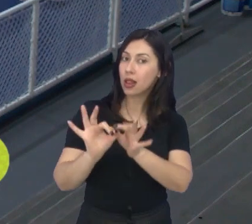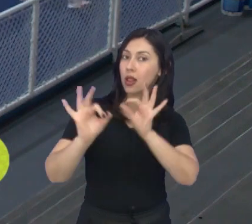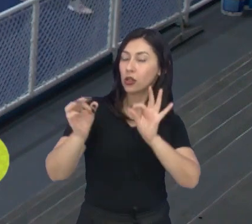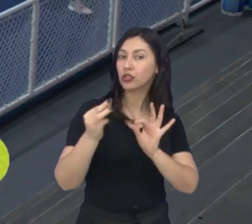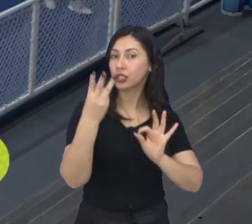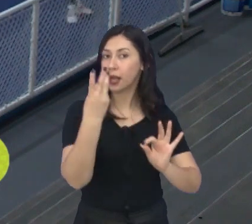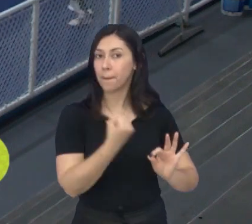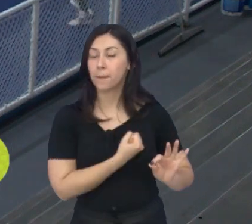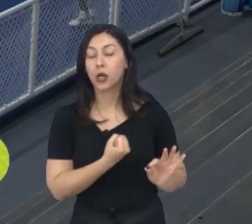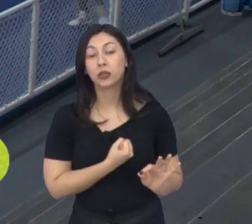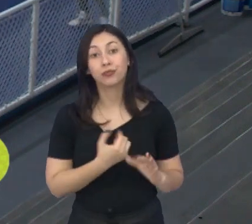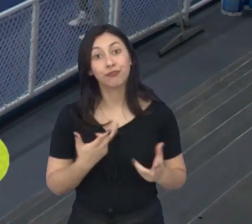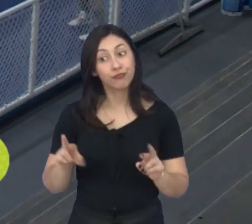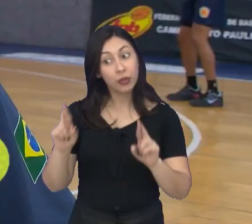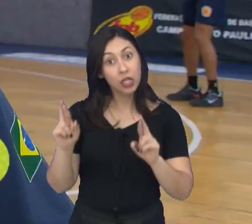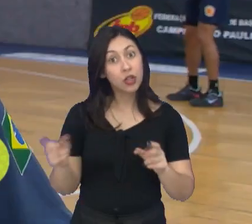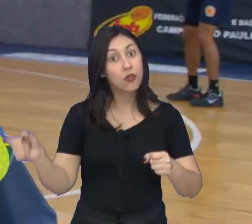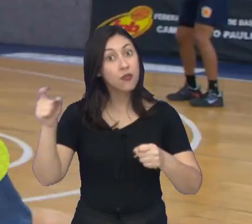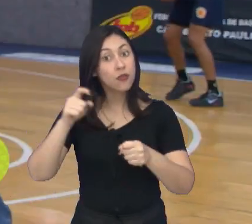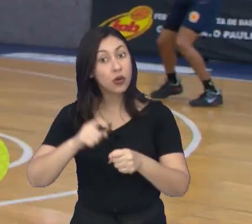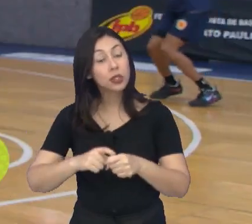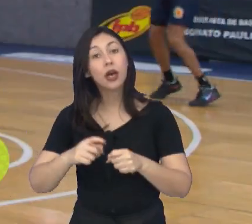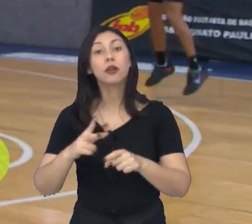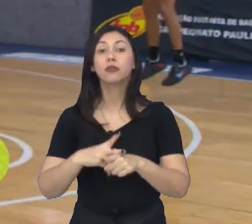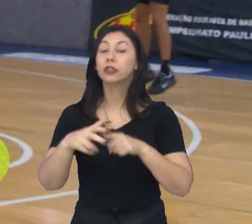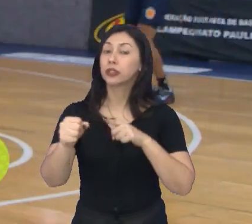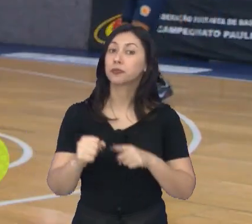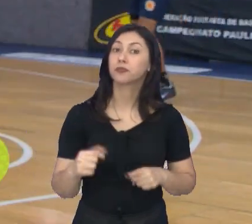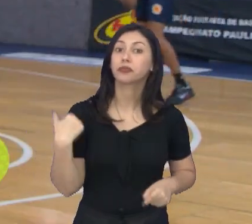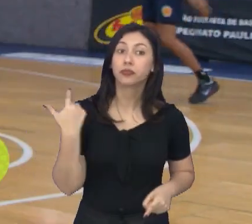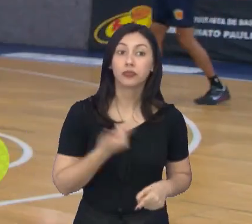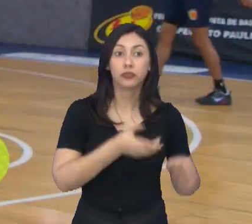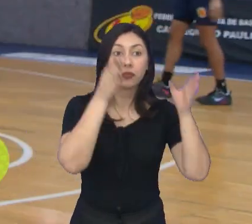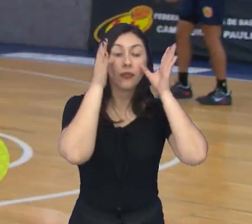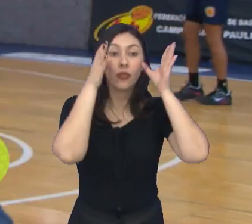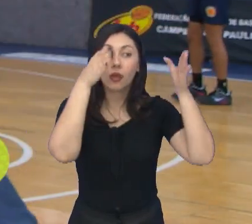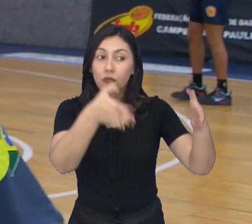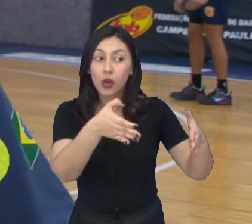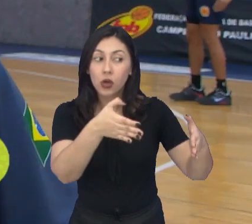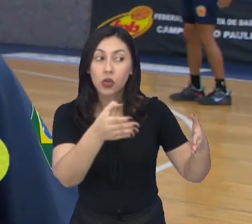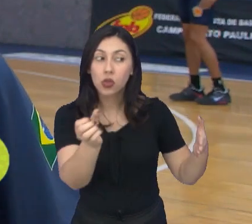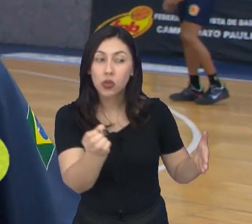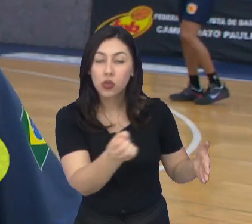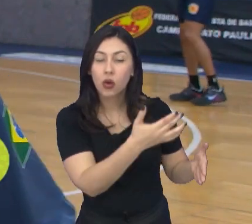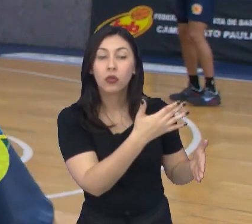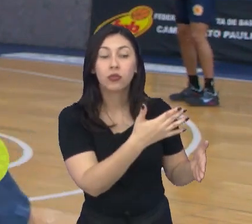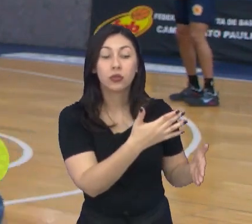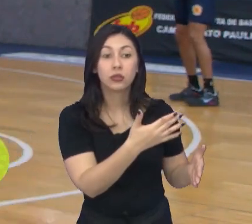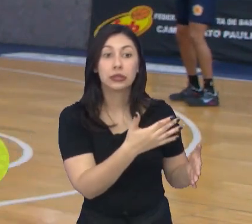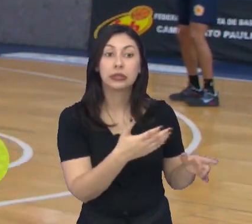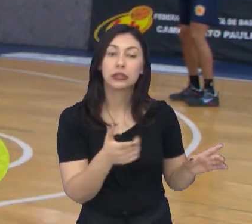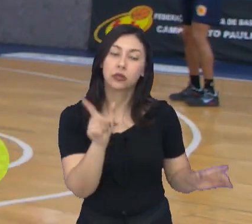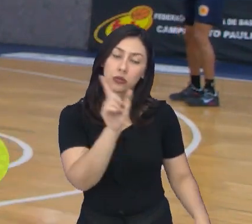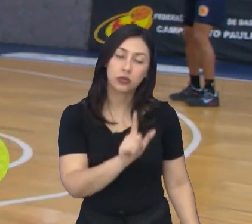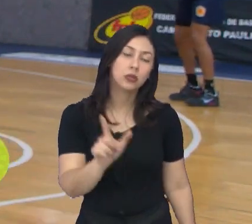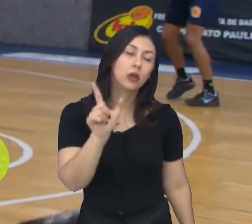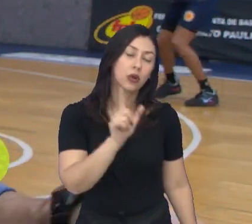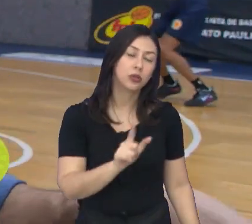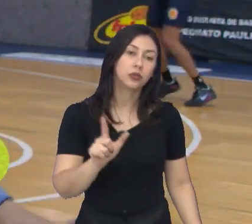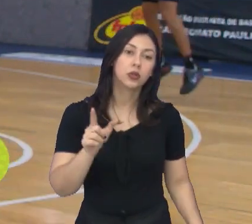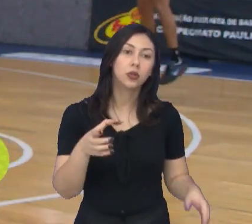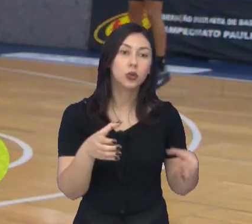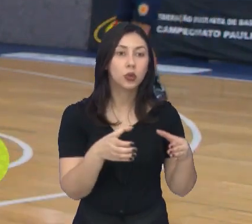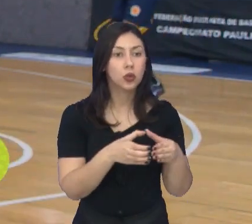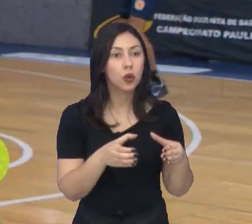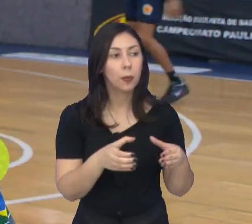do ginásio Hugo Ramos com a vitória. Eles têm um foco grande nos armadores, em Chamel. E lógico, tem um grupo